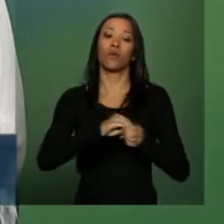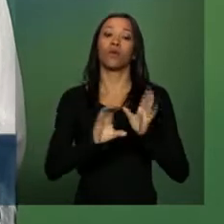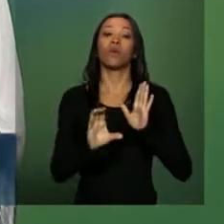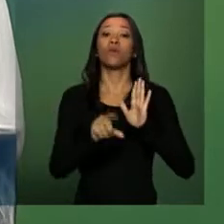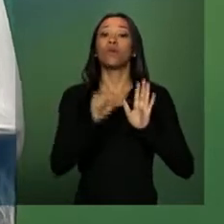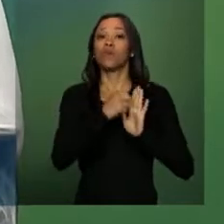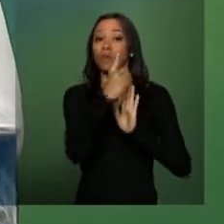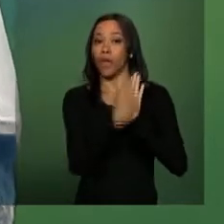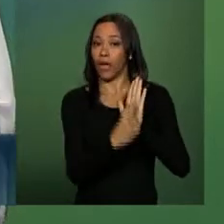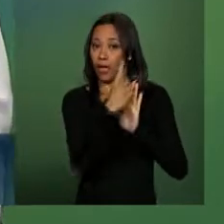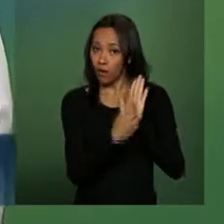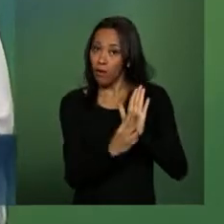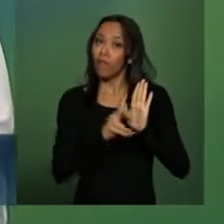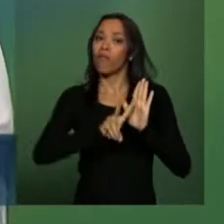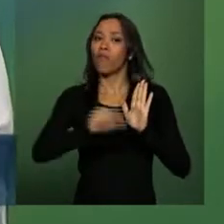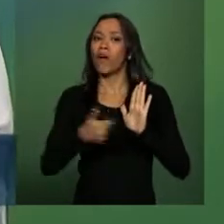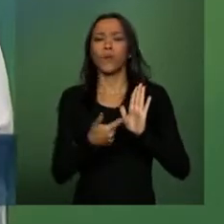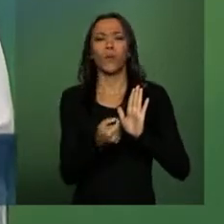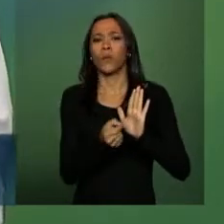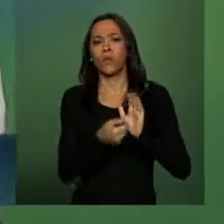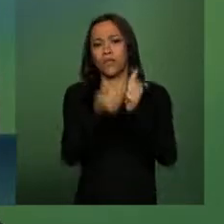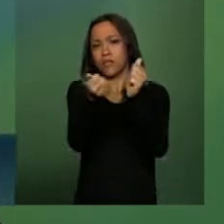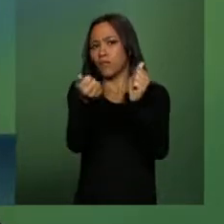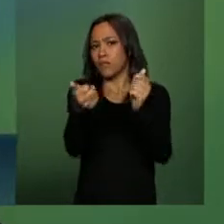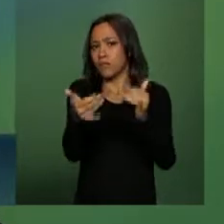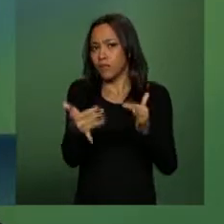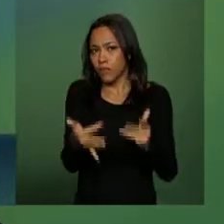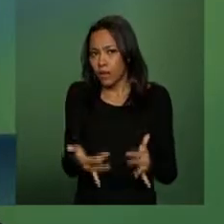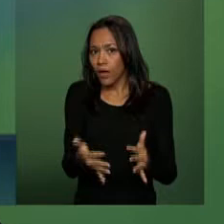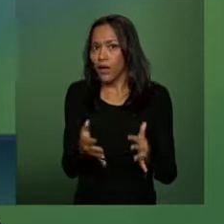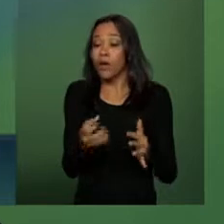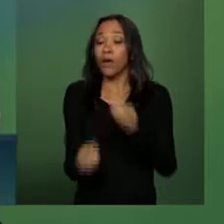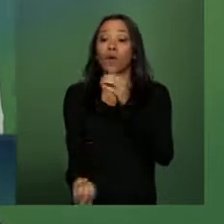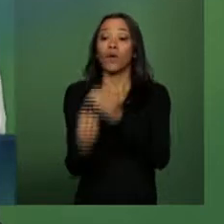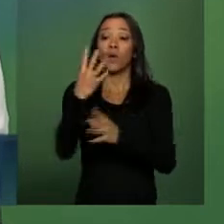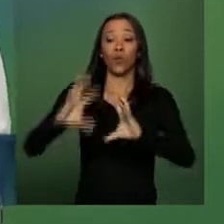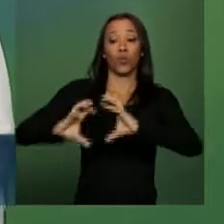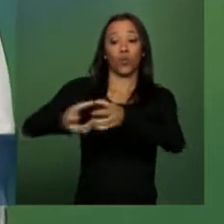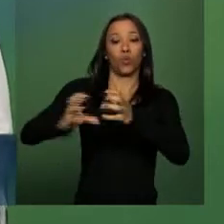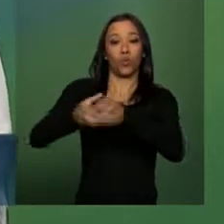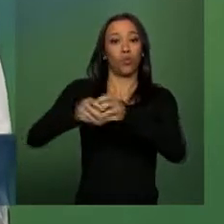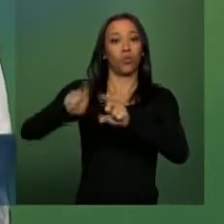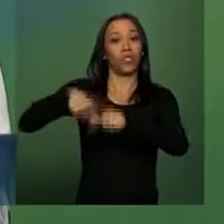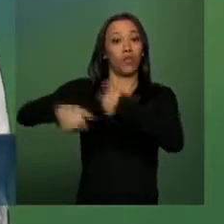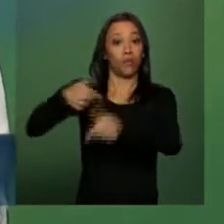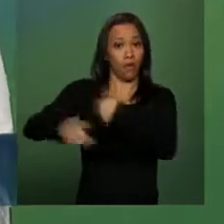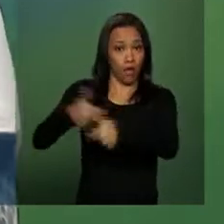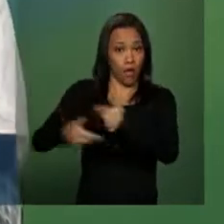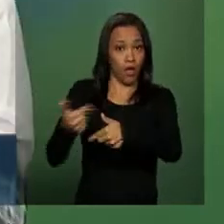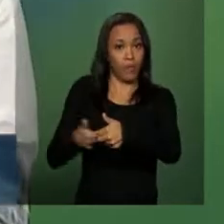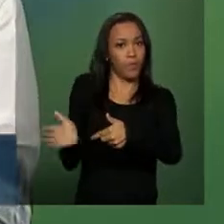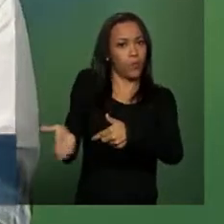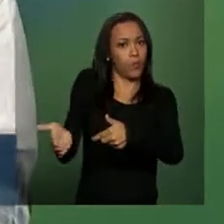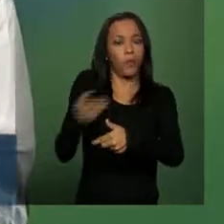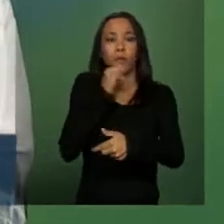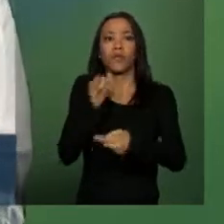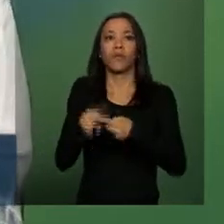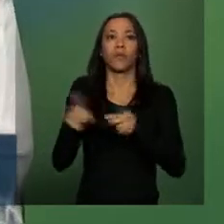dizendo, vai especificar, também num grupo de trabalho para andar mais rápido, com